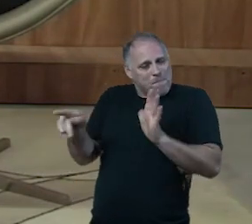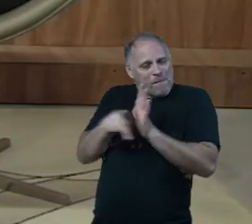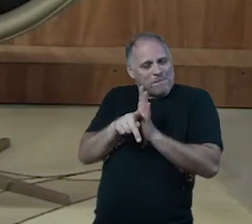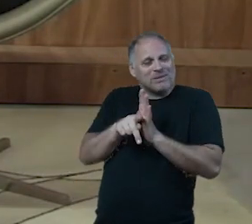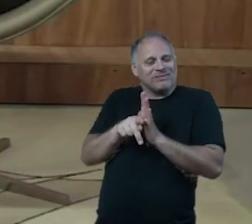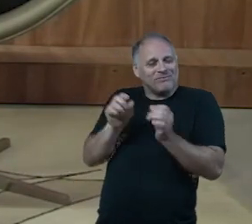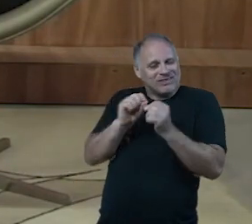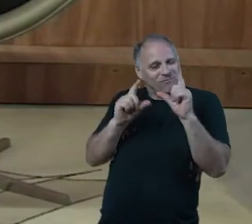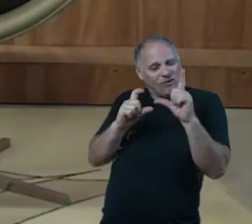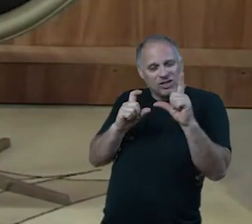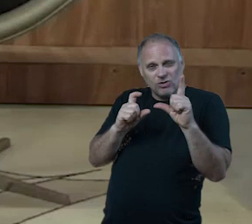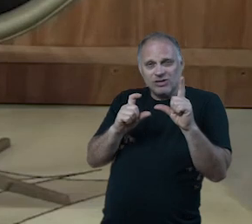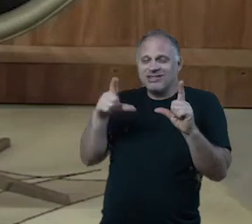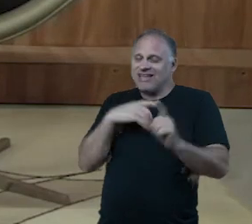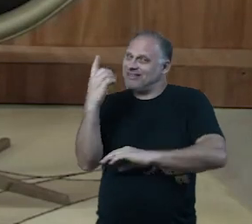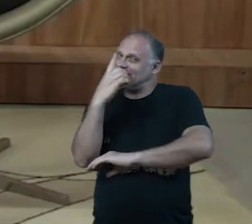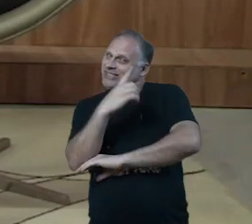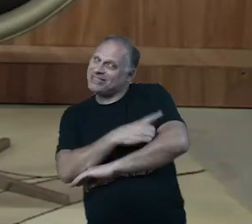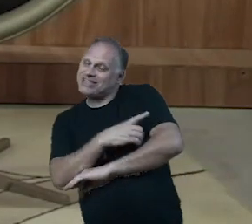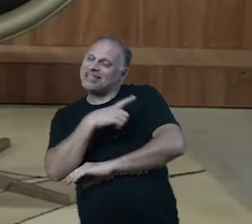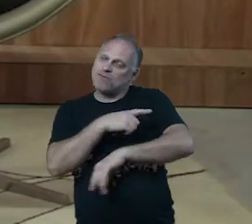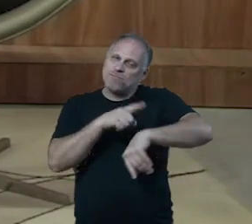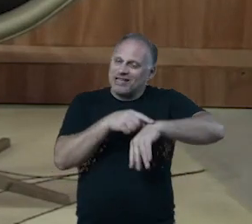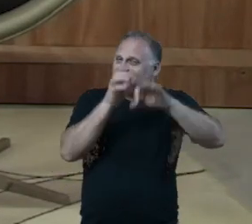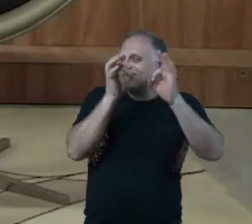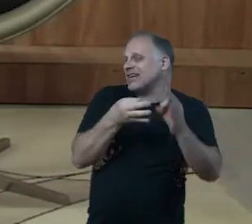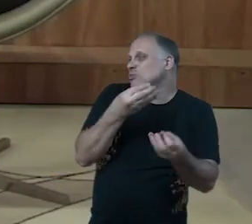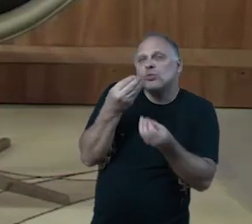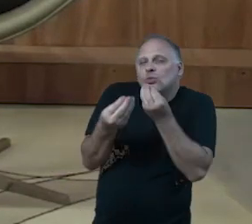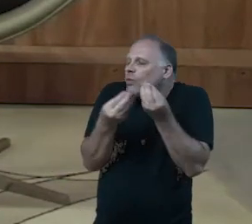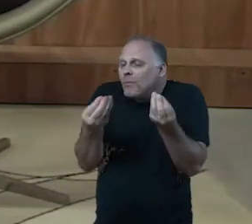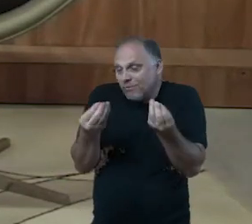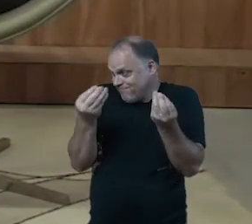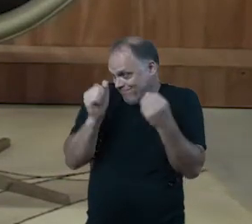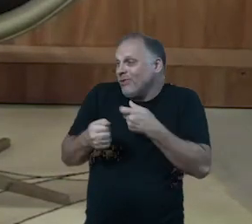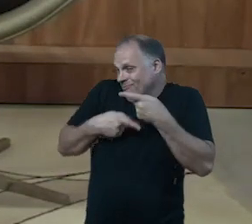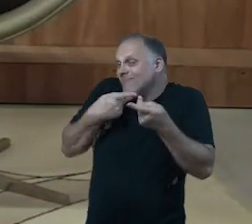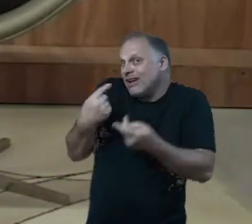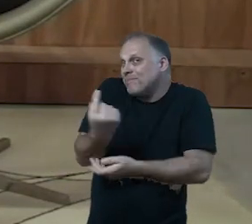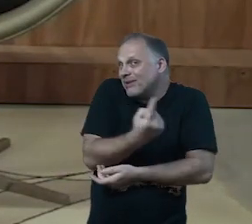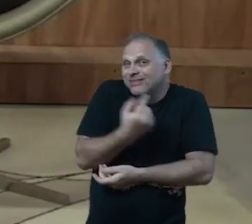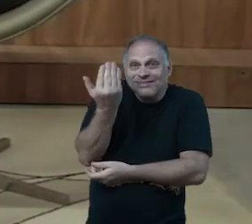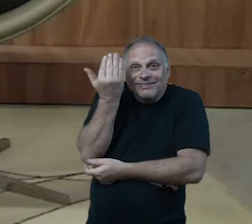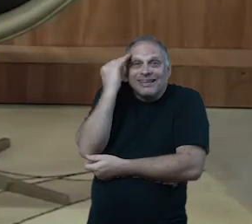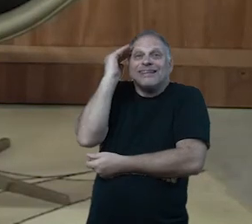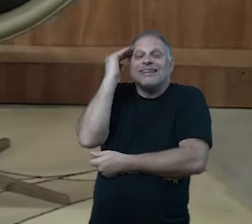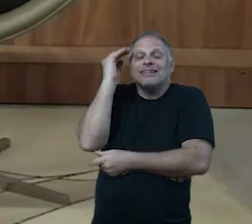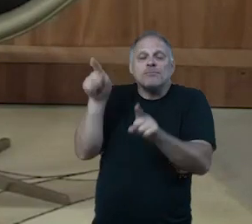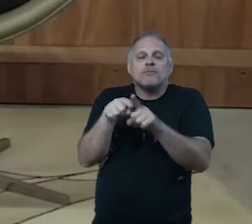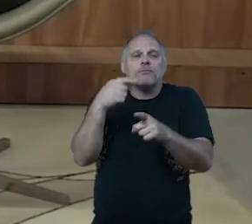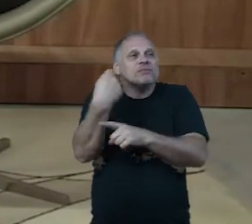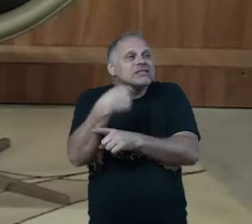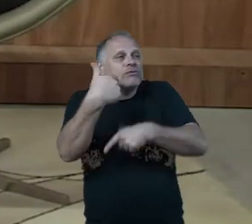esses recém-nascidos. Não é bem assim. Tem dias, né? Tem uma, sim, época certa. Como é que é isso? Conta para nós, até para o pessoal saber quando